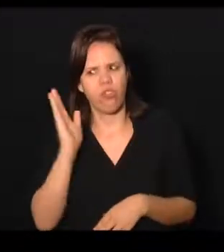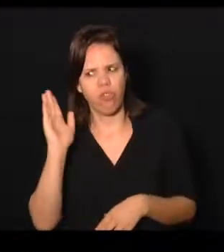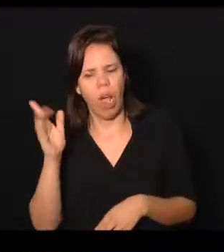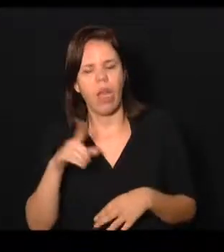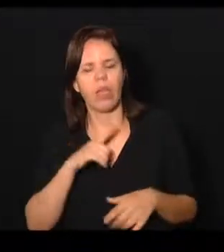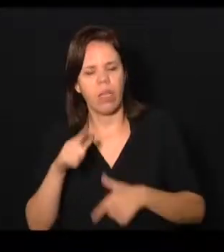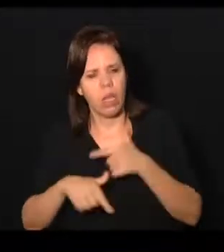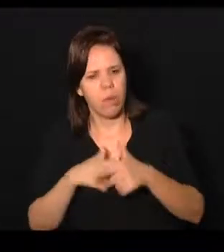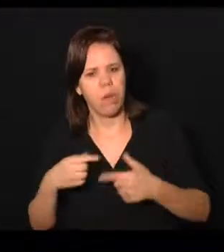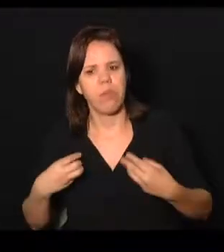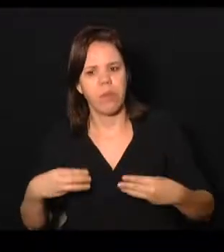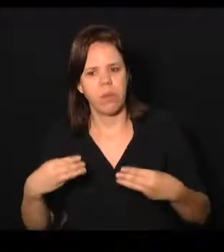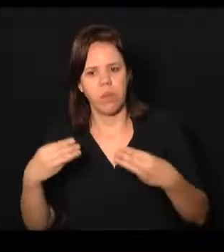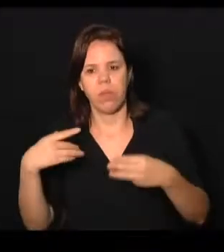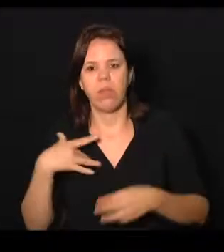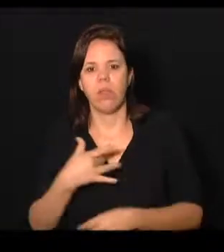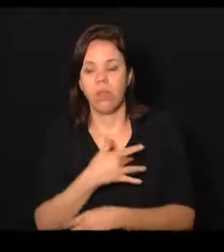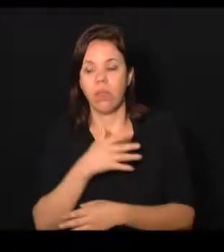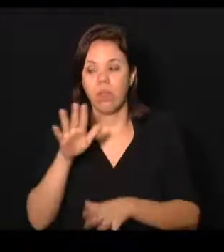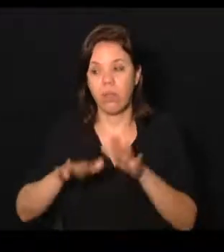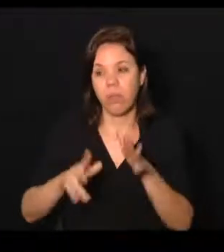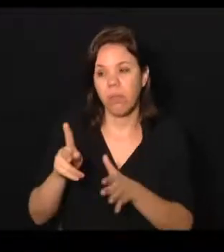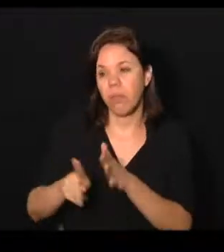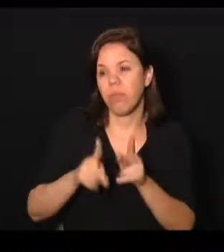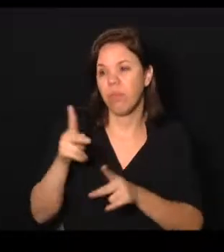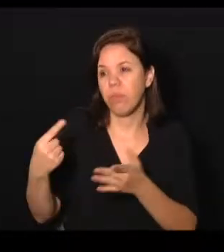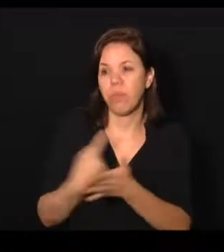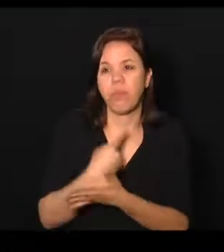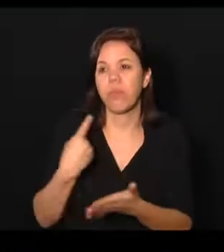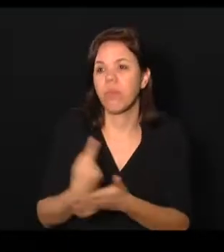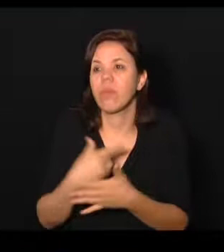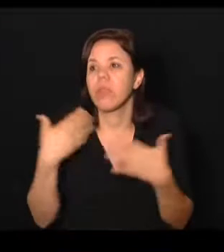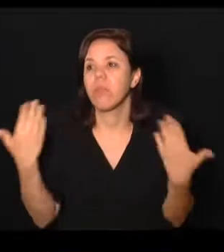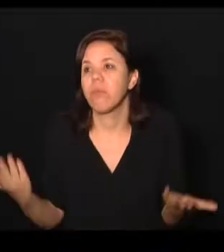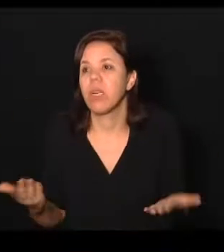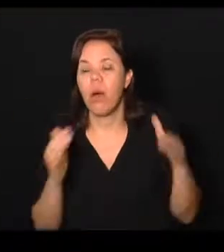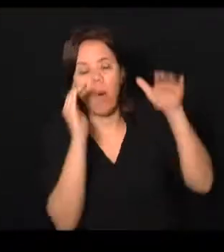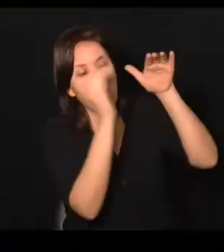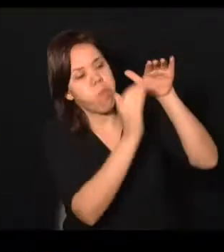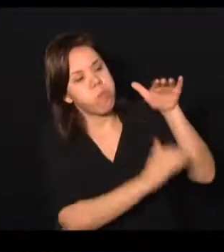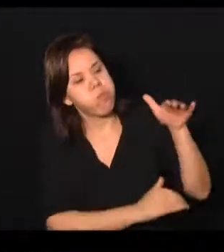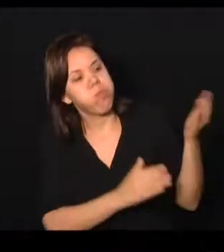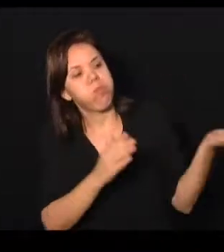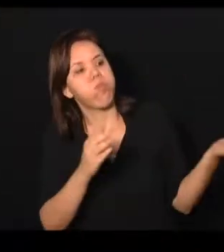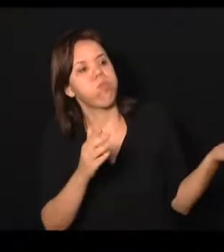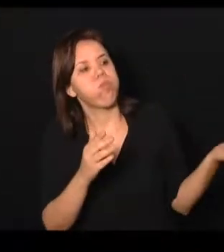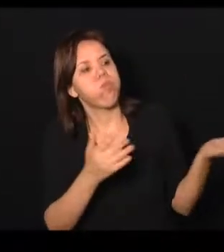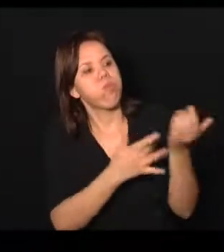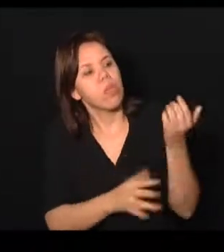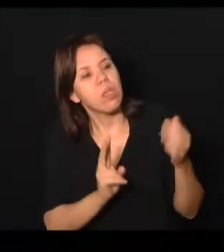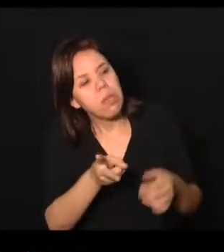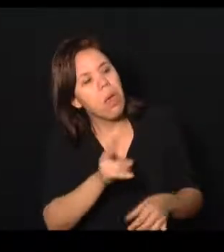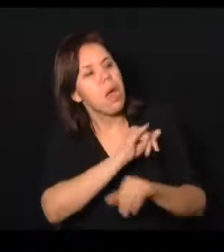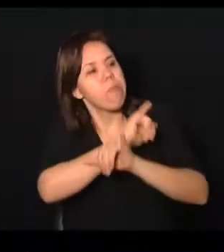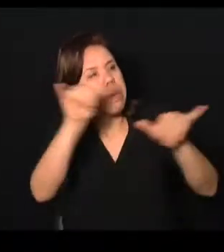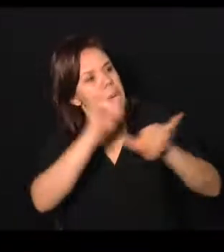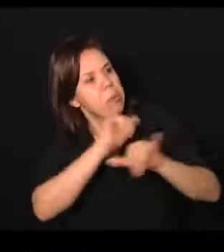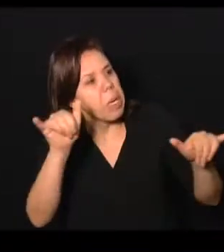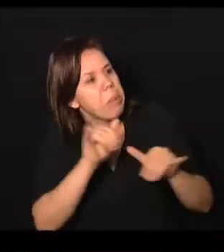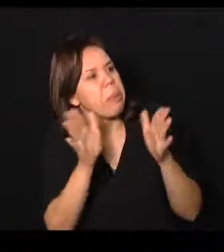Saúde, e é por isso que as pessoas, às vezes, perguntam para a gente assim, mas os bancos de sangue estão sempre em campanhas, estão sempre